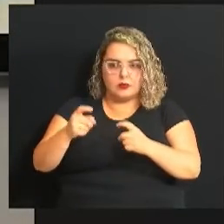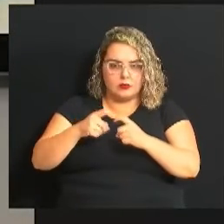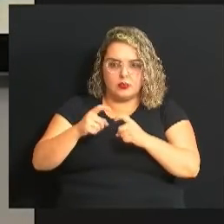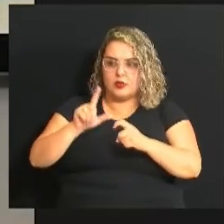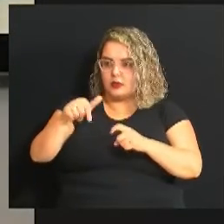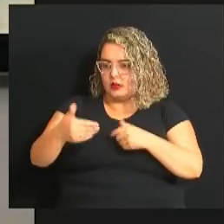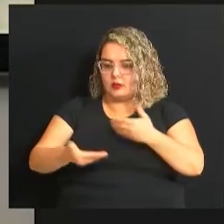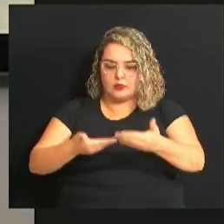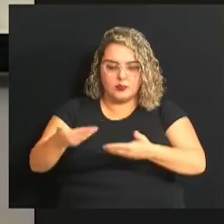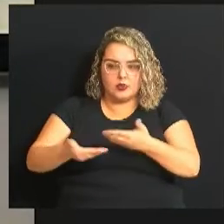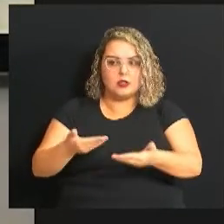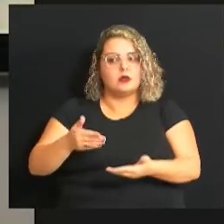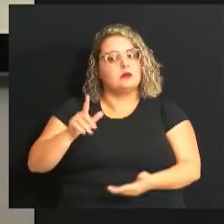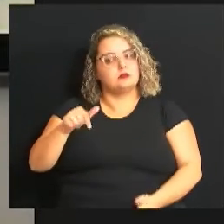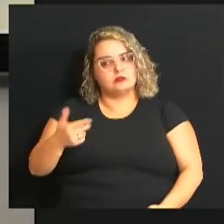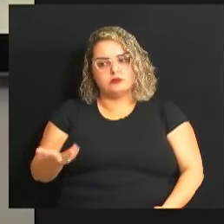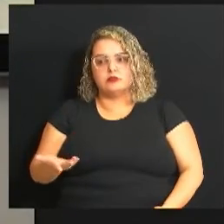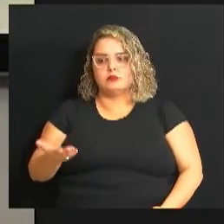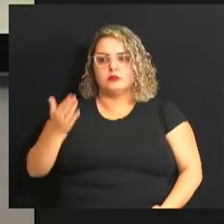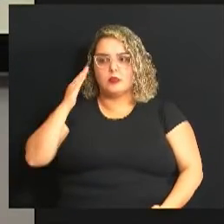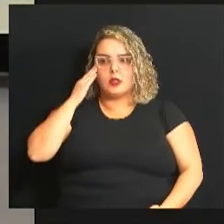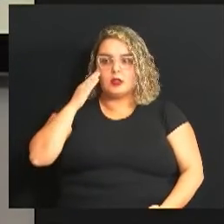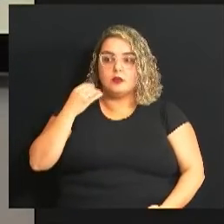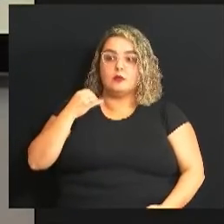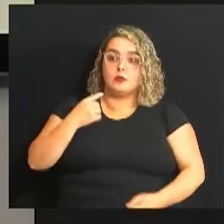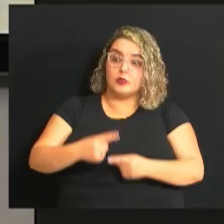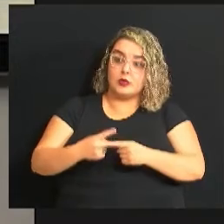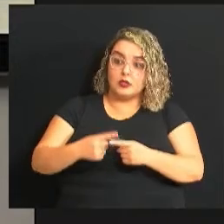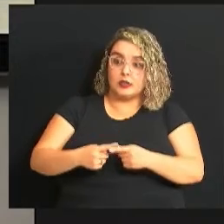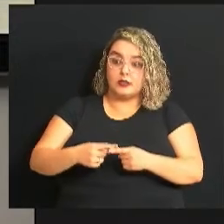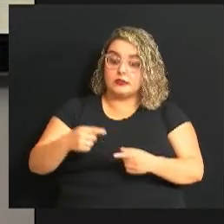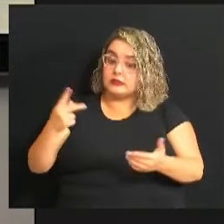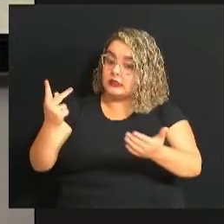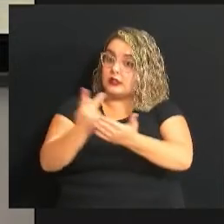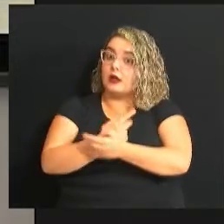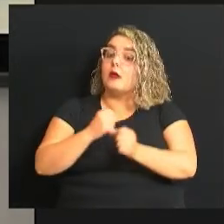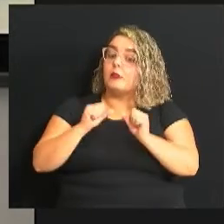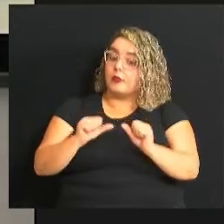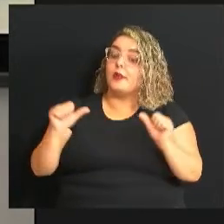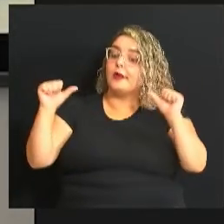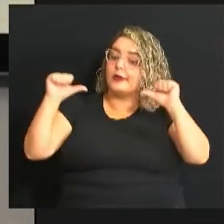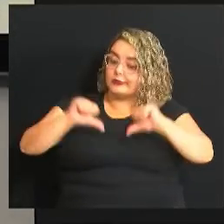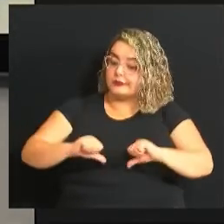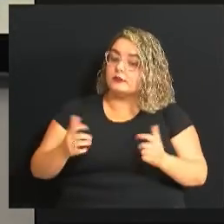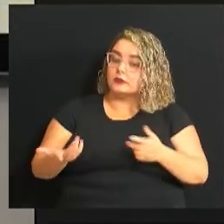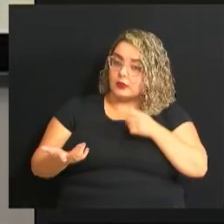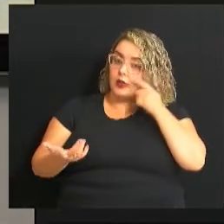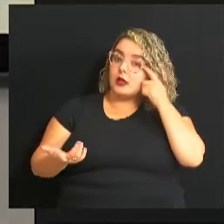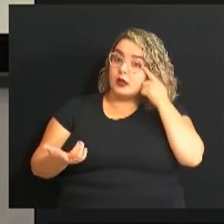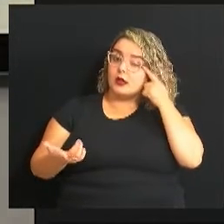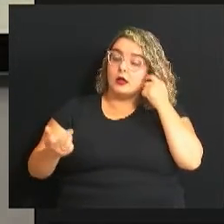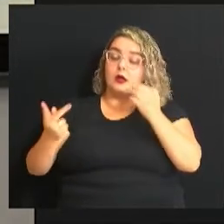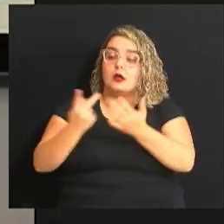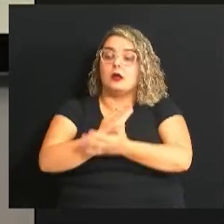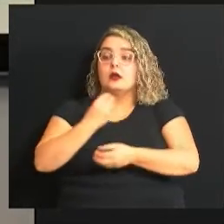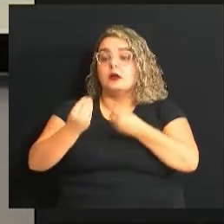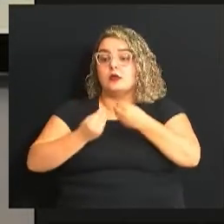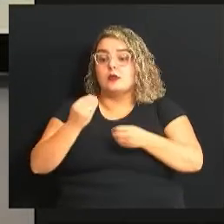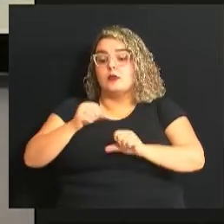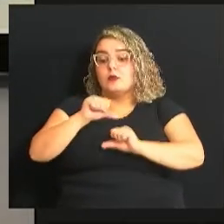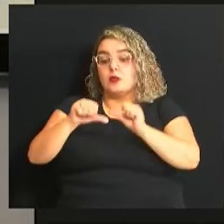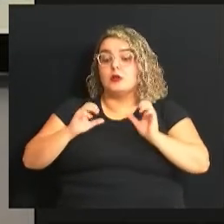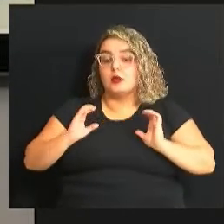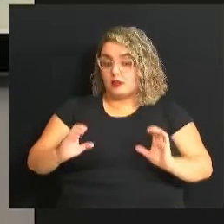entender. Porque se ele errar, pode dar ruim, né? E aí sim, é o período de intervenção. É quando a gente vai mudar aqueles comportamentos que